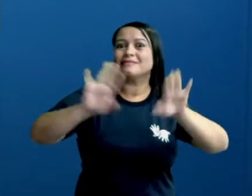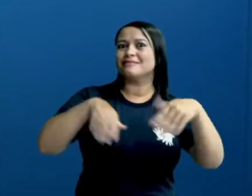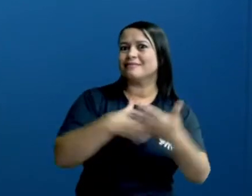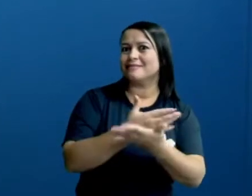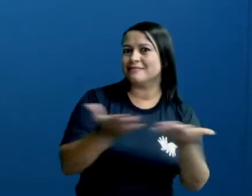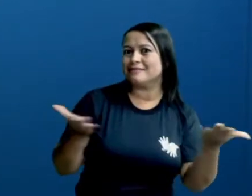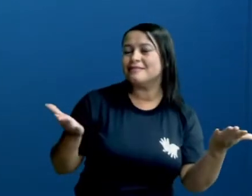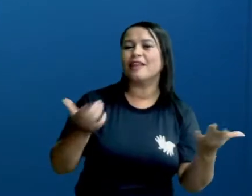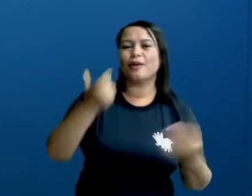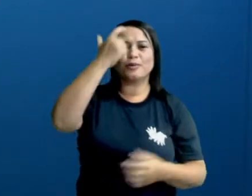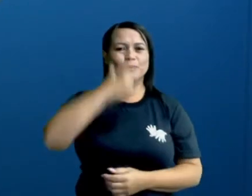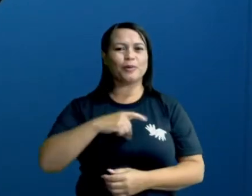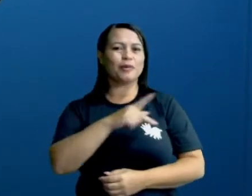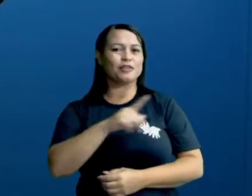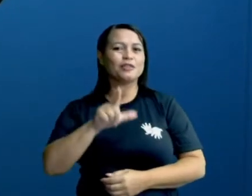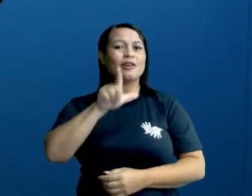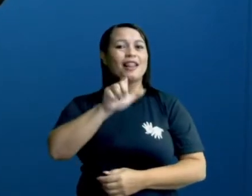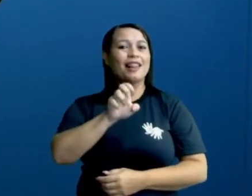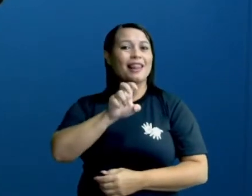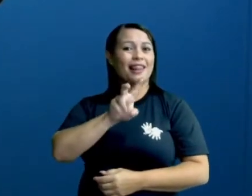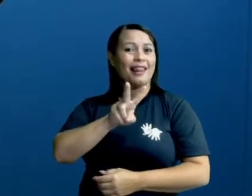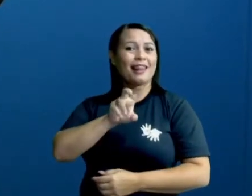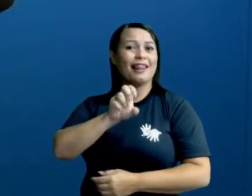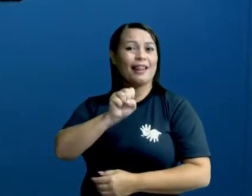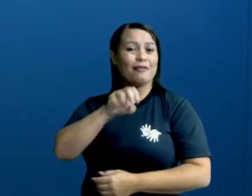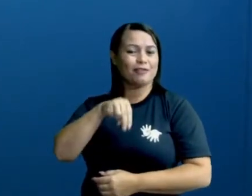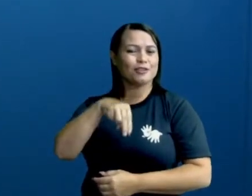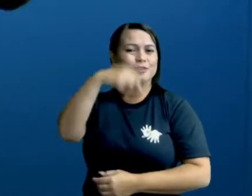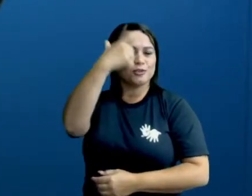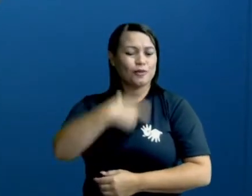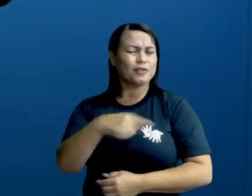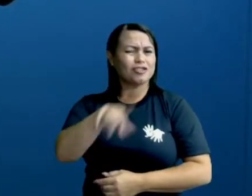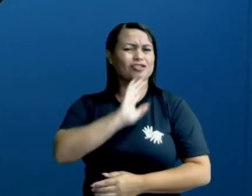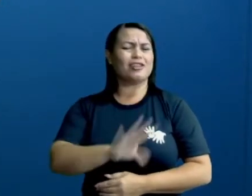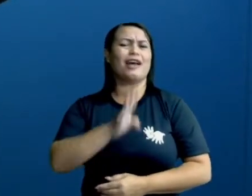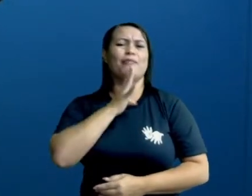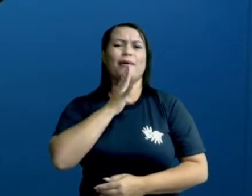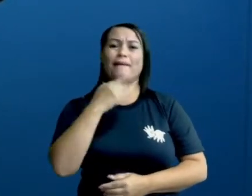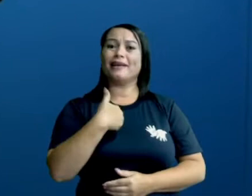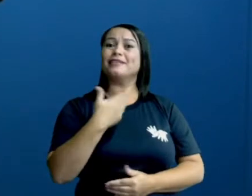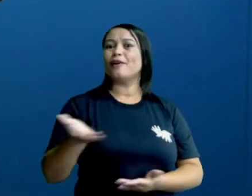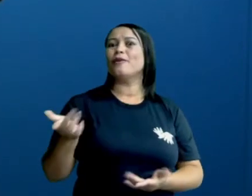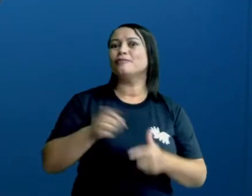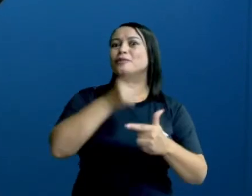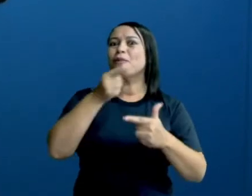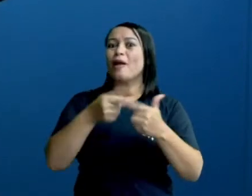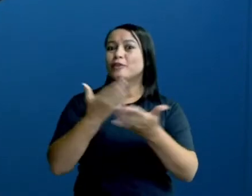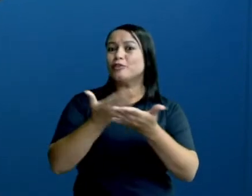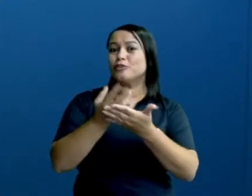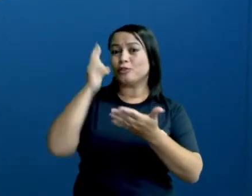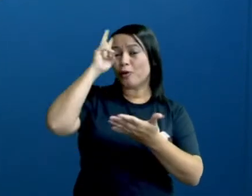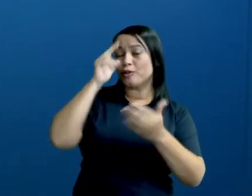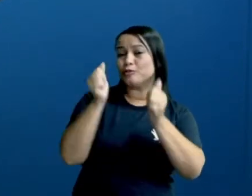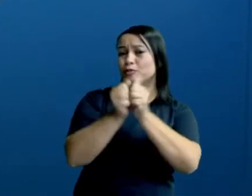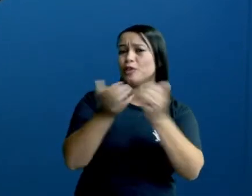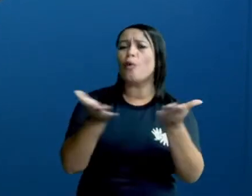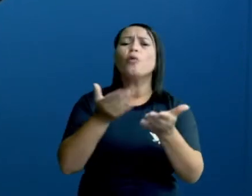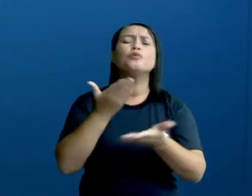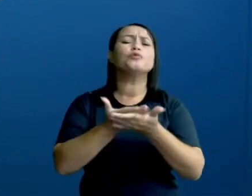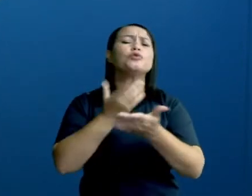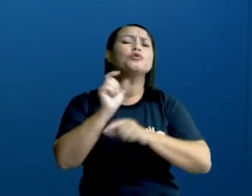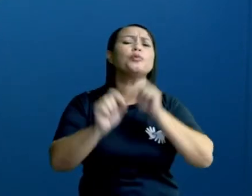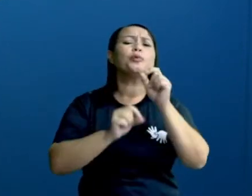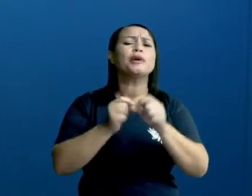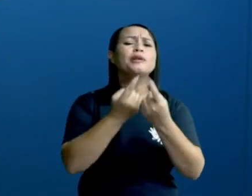Olá pessoal, eu sou o professor Levson Thiago, como vocês já sabem, estarei em mais uma aula de História com vocês, tá bem? Hoje nós vamos estudar sobre o hino